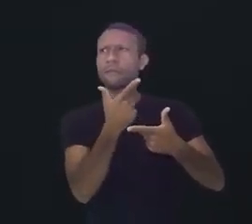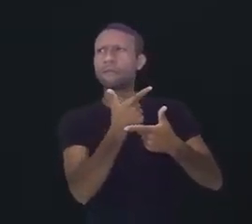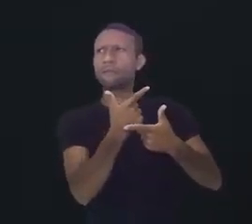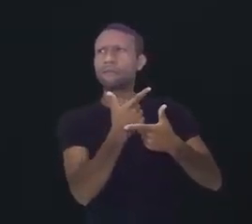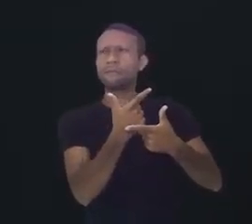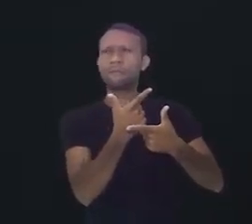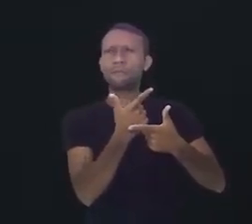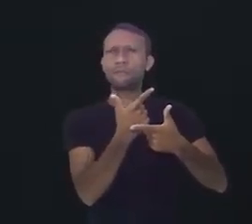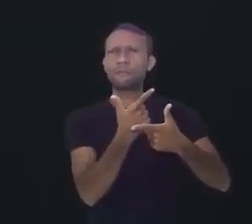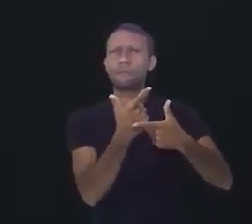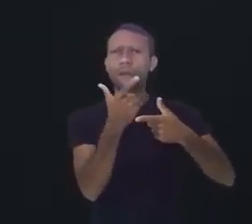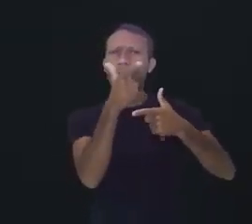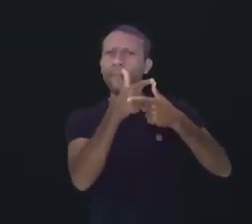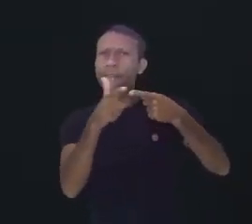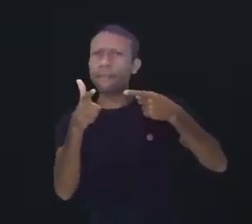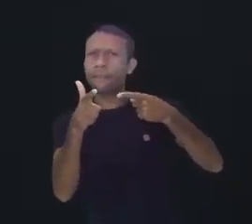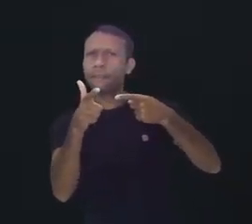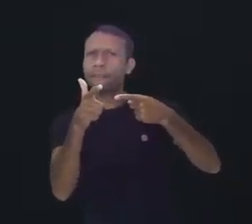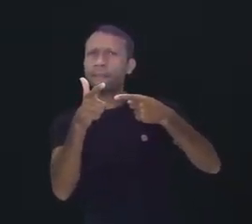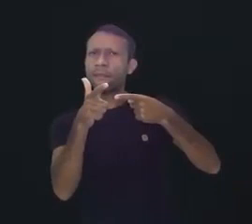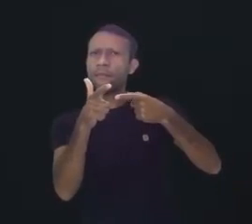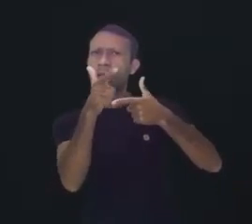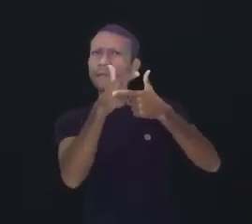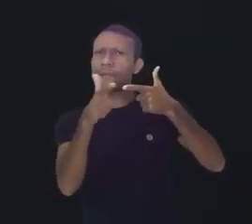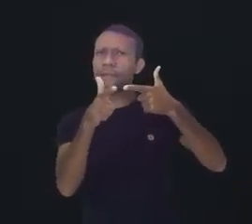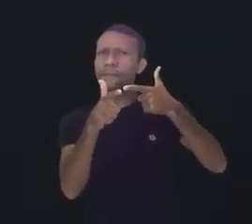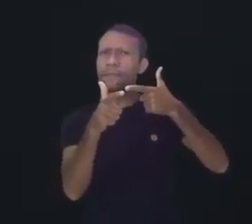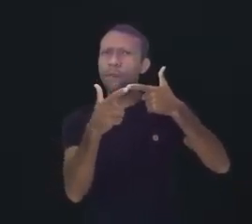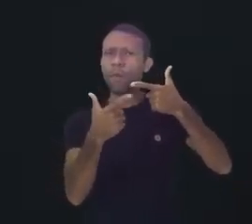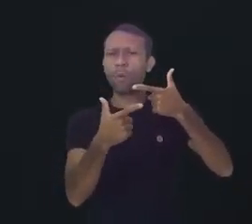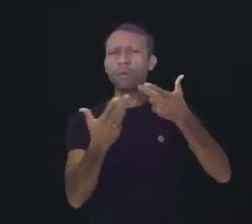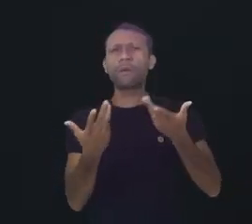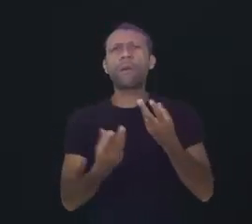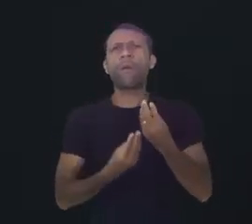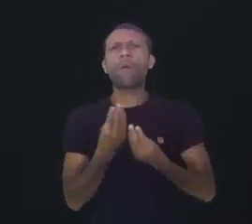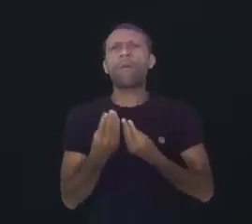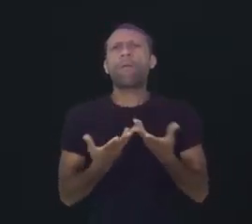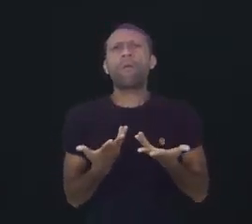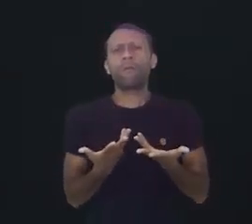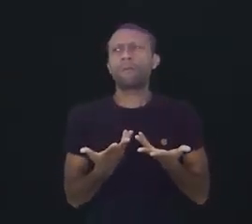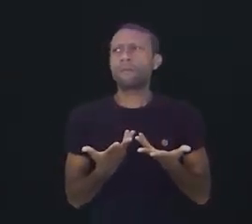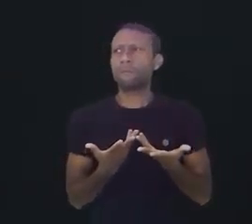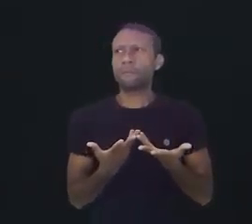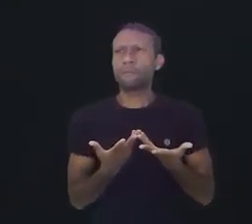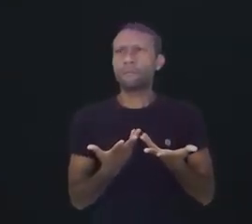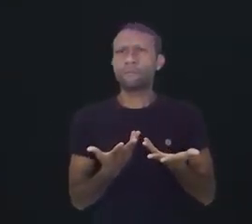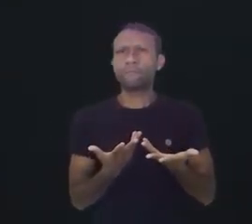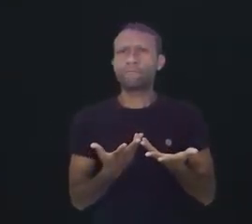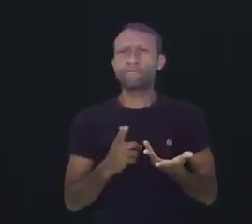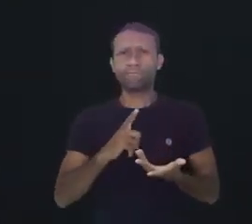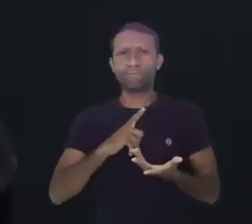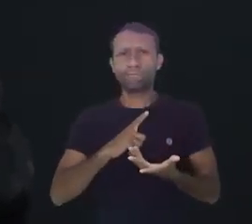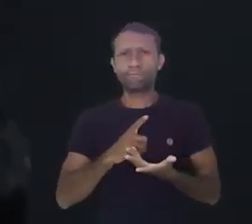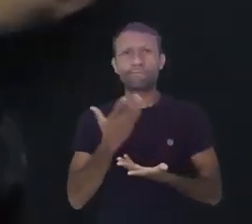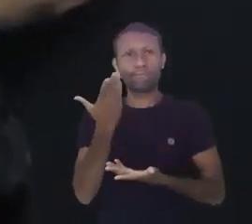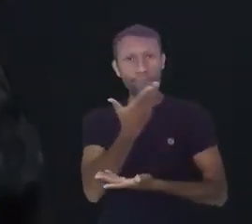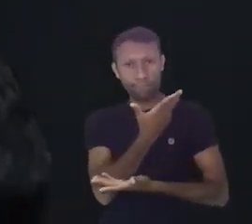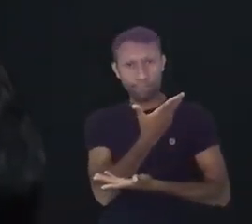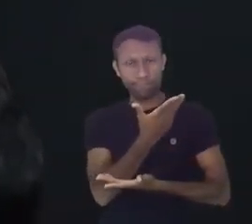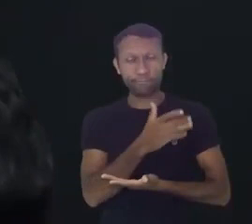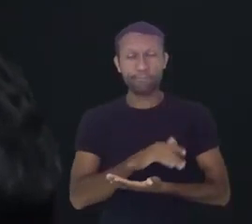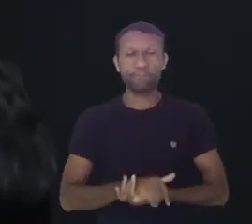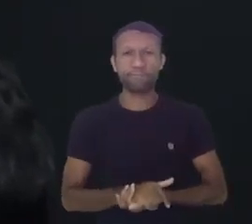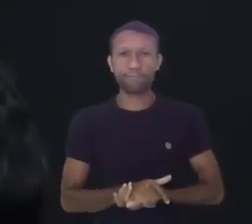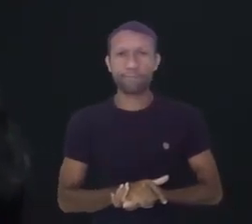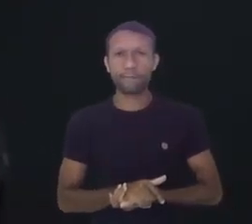numerador, equivale ao dividendo e o denominador equivale ao divisor, automaticamente você vai